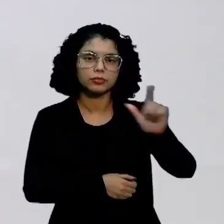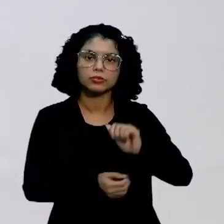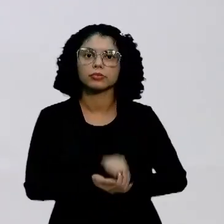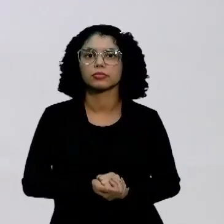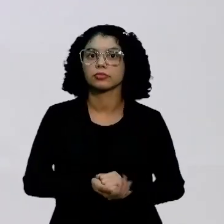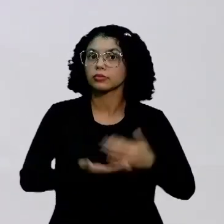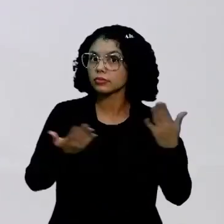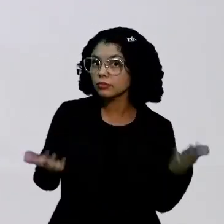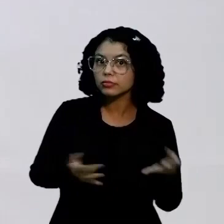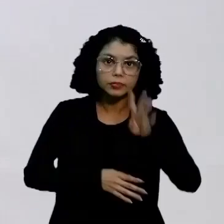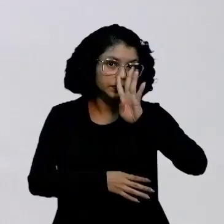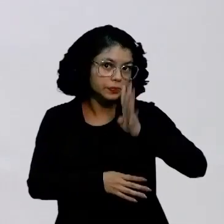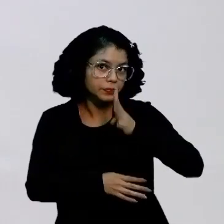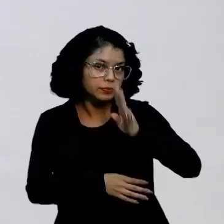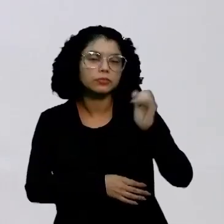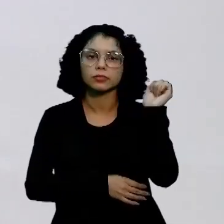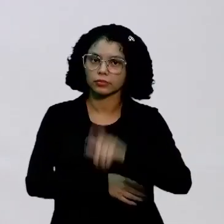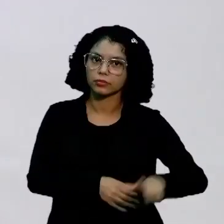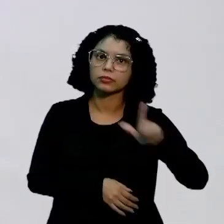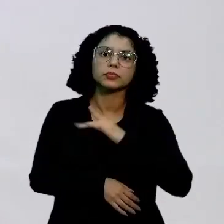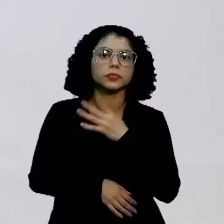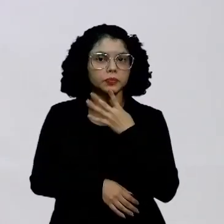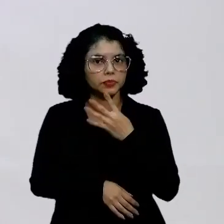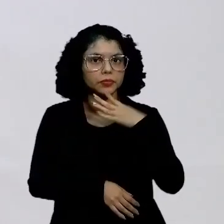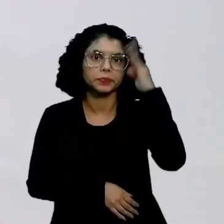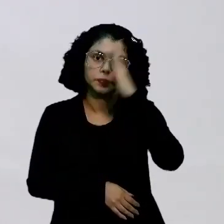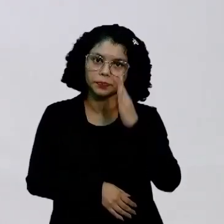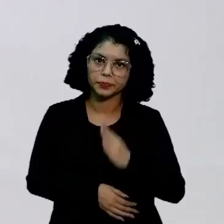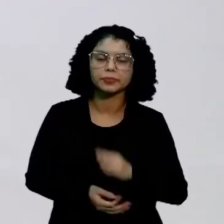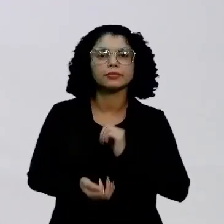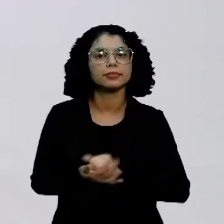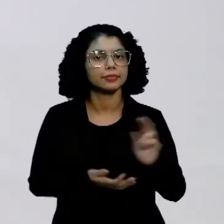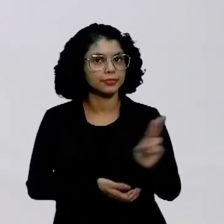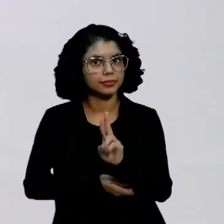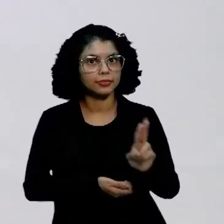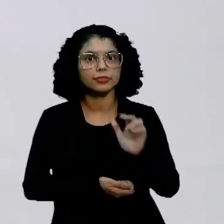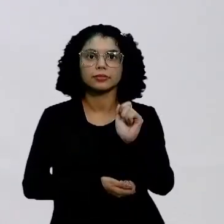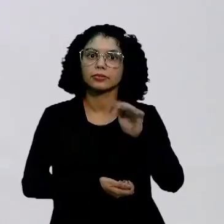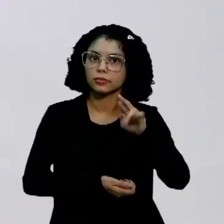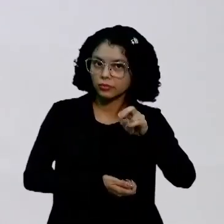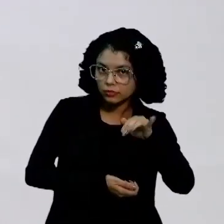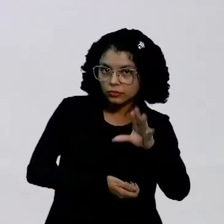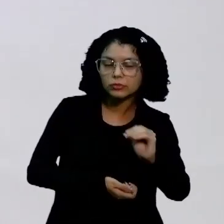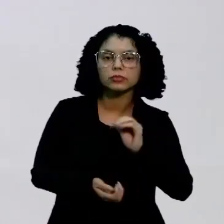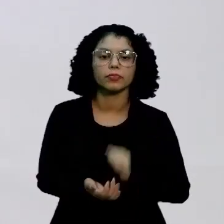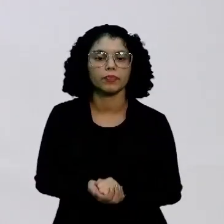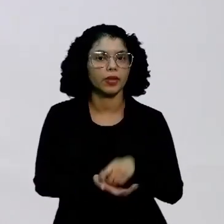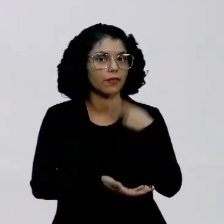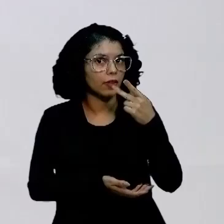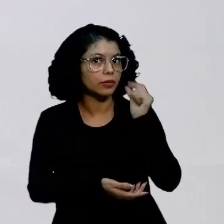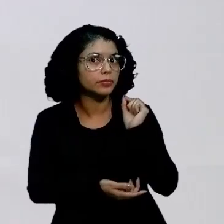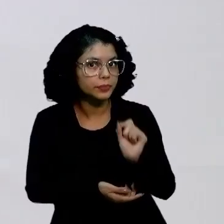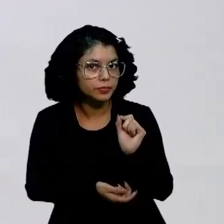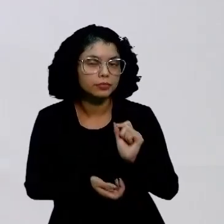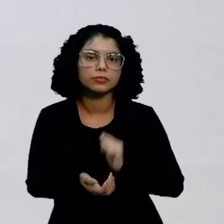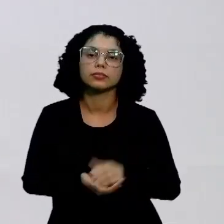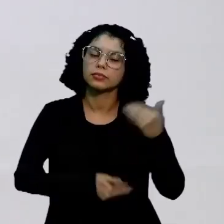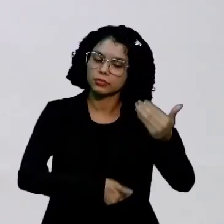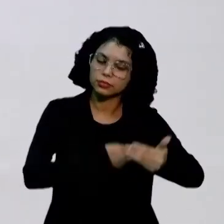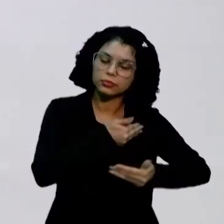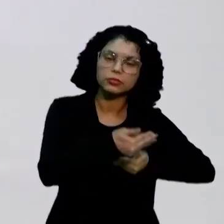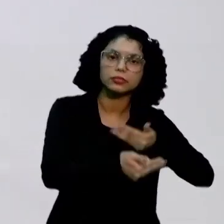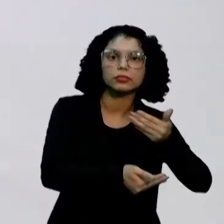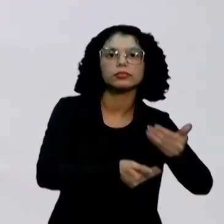um crítico literário muito famoso e conhecido no Brasil, chamado Antônio Cândido, afirma que esse